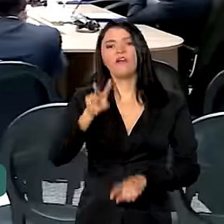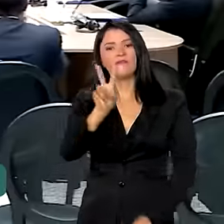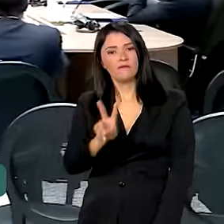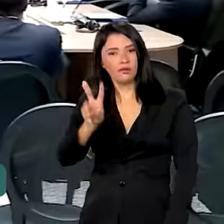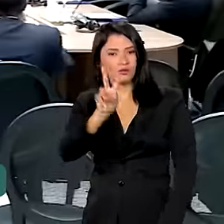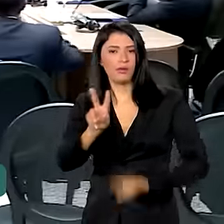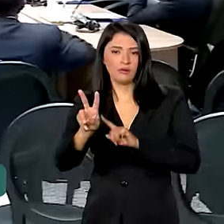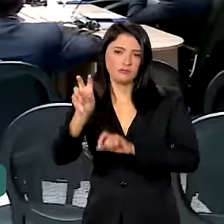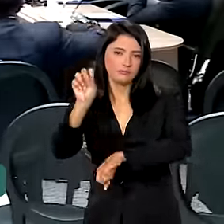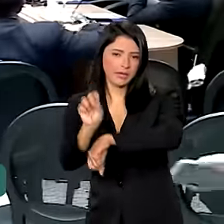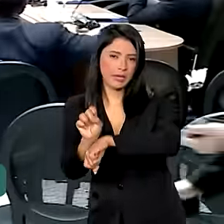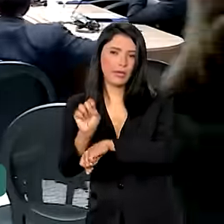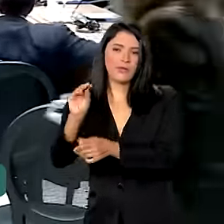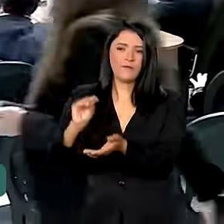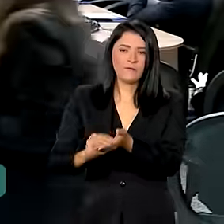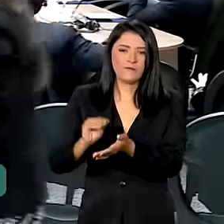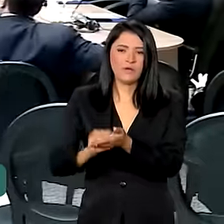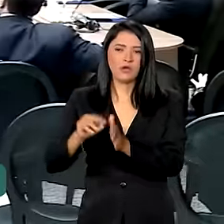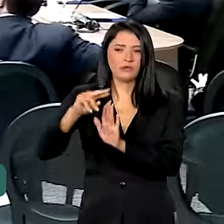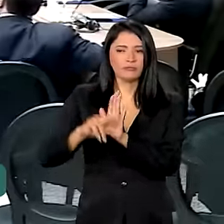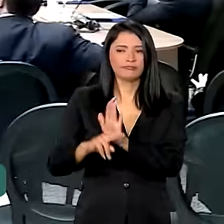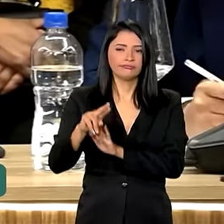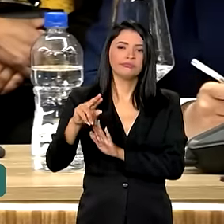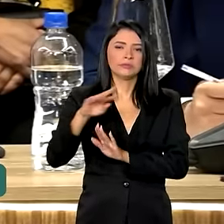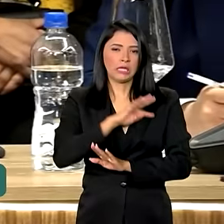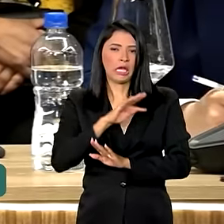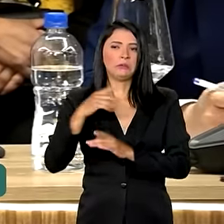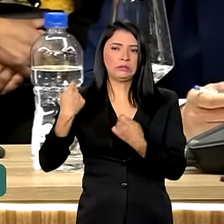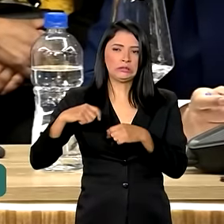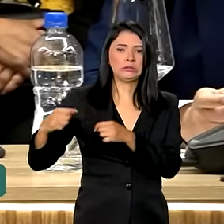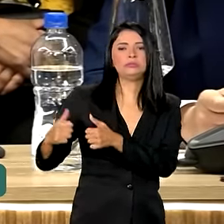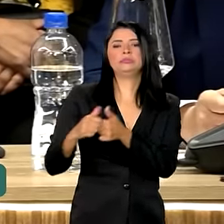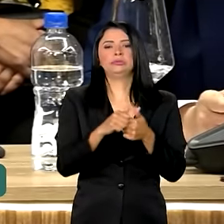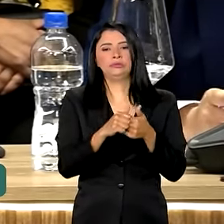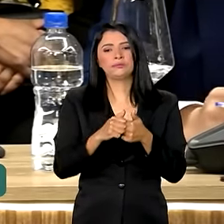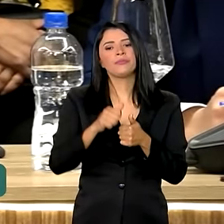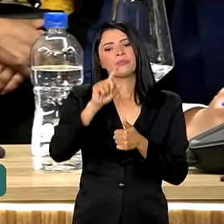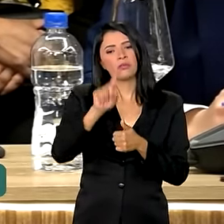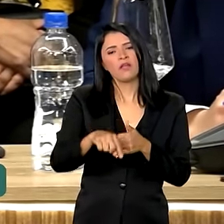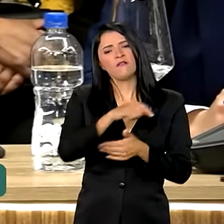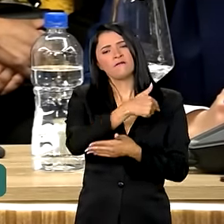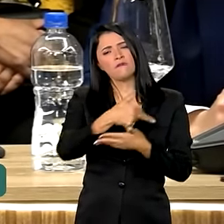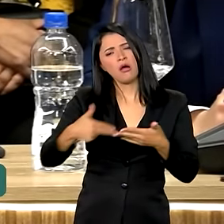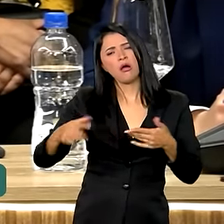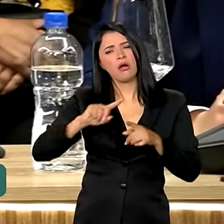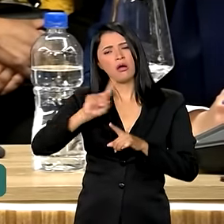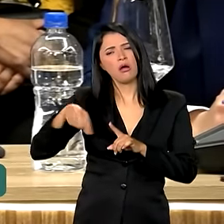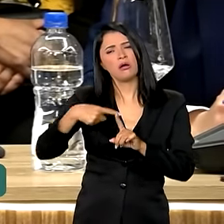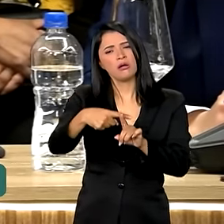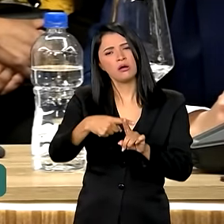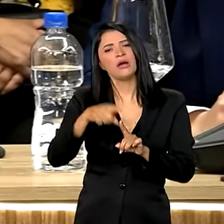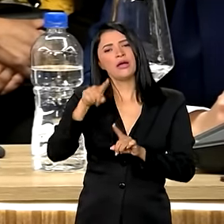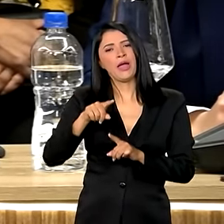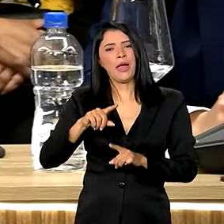Venezuela, suspensa por falta de normativas técnicas. São muitos os benefícios que